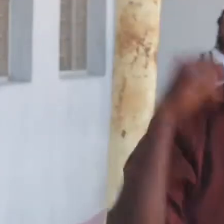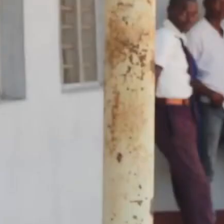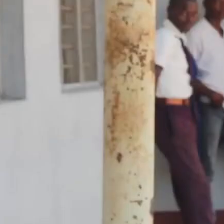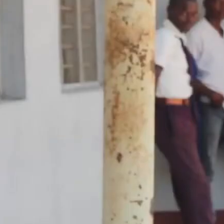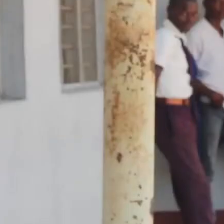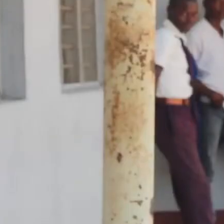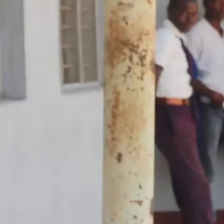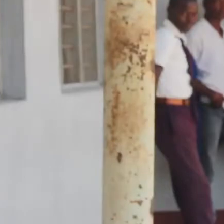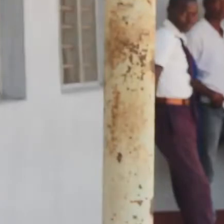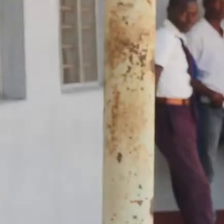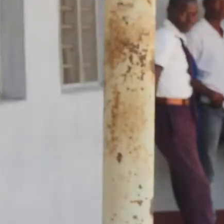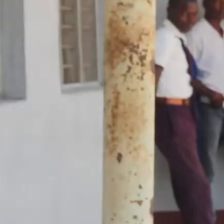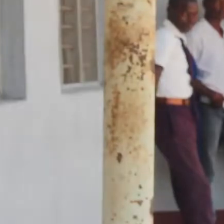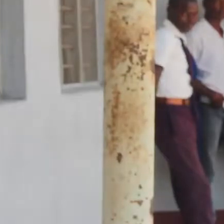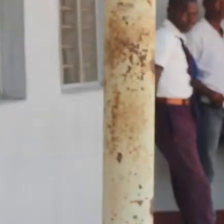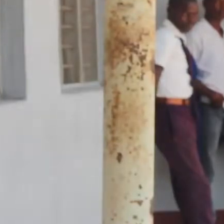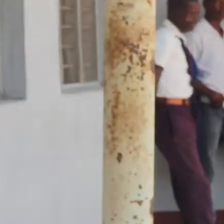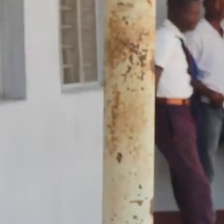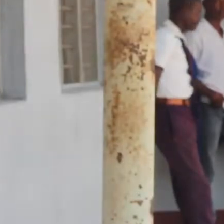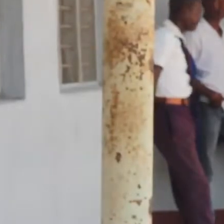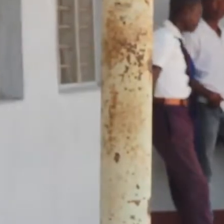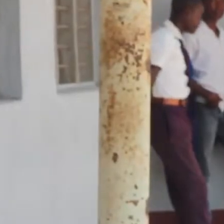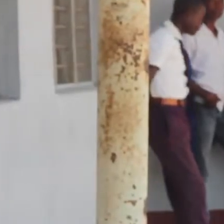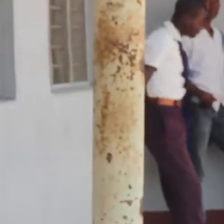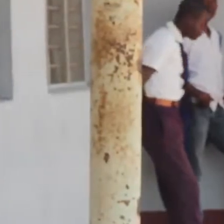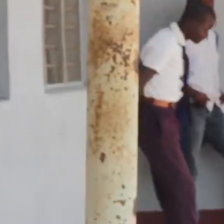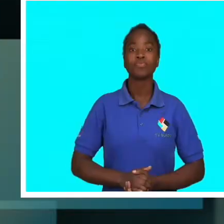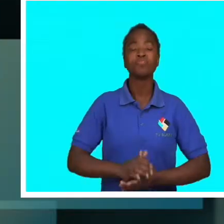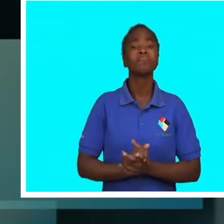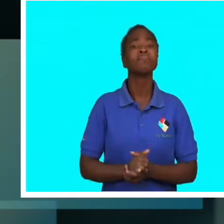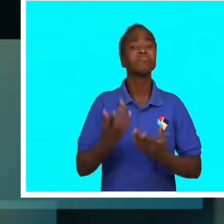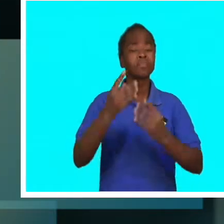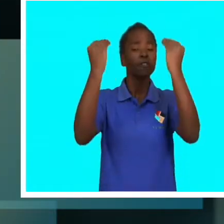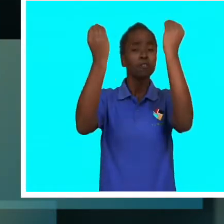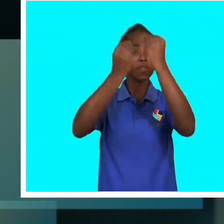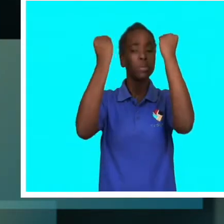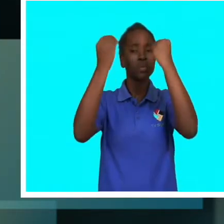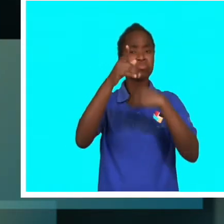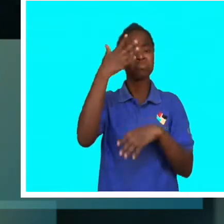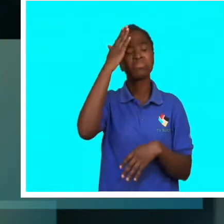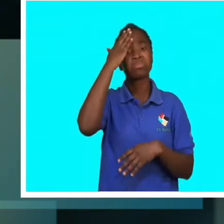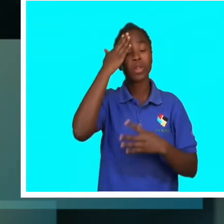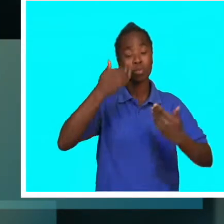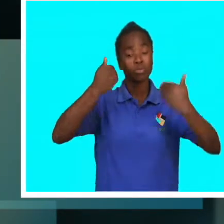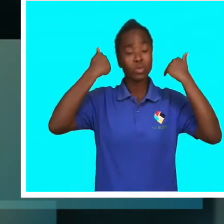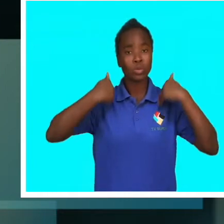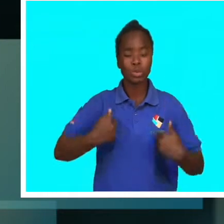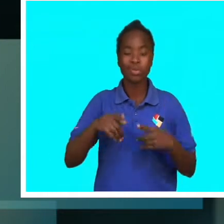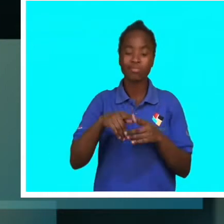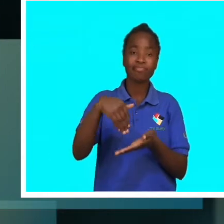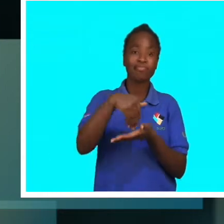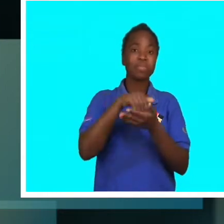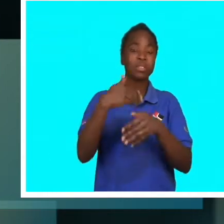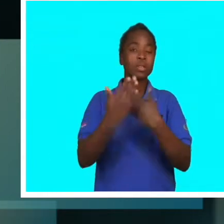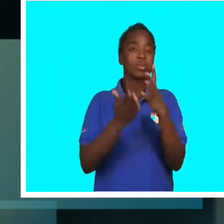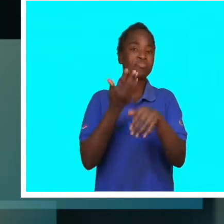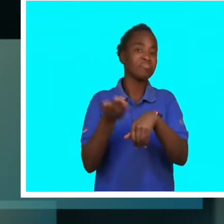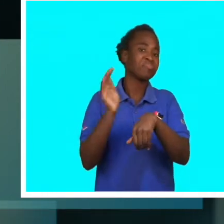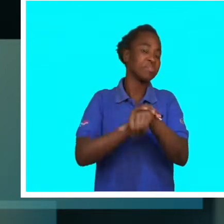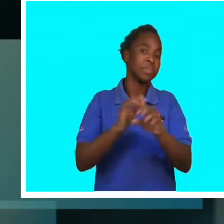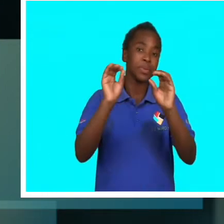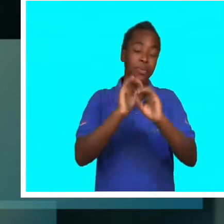Estou sozinha na turma a aprender, mas falta um intérprete. Os formadores reconhecem que o fraco domínio da